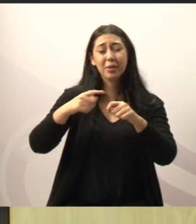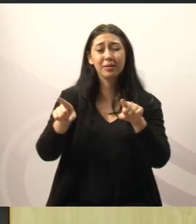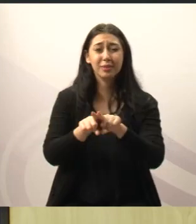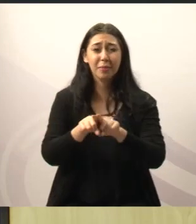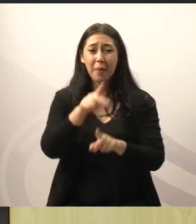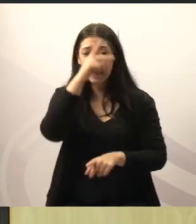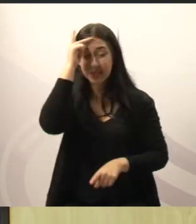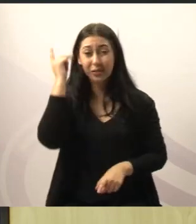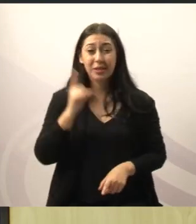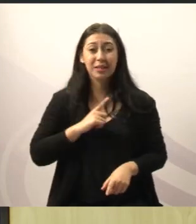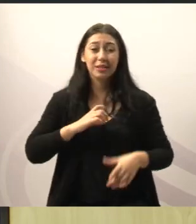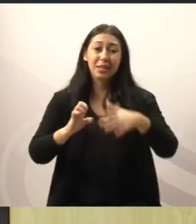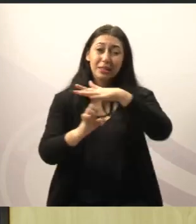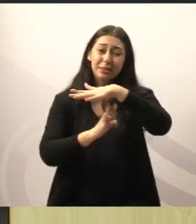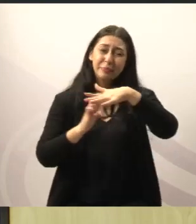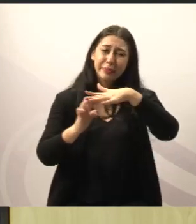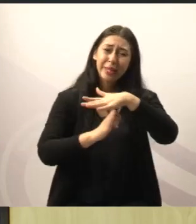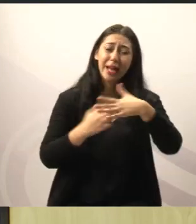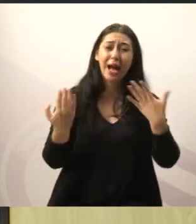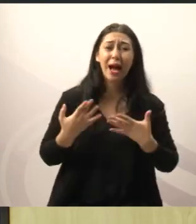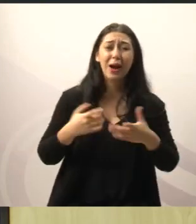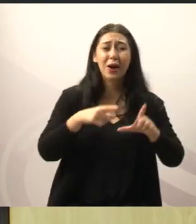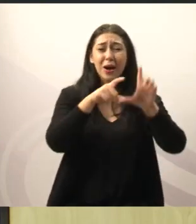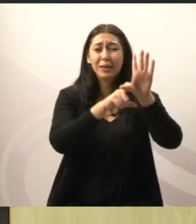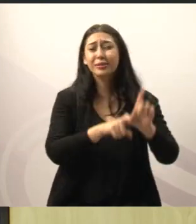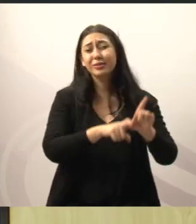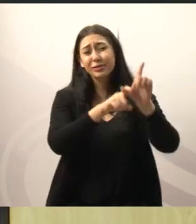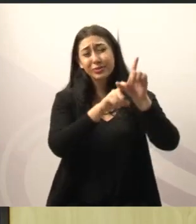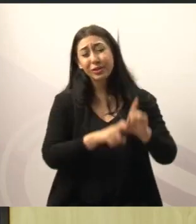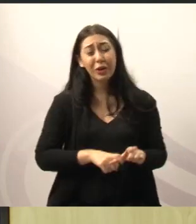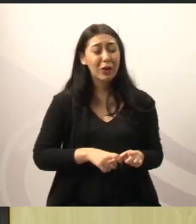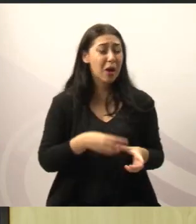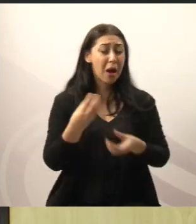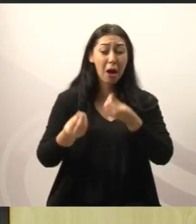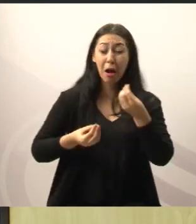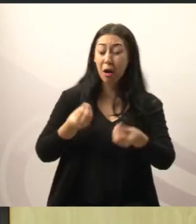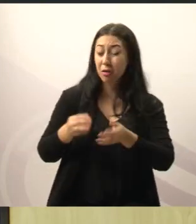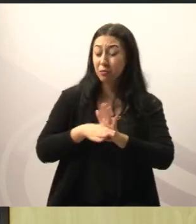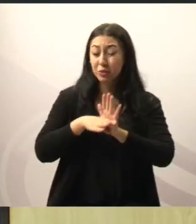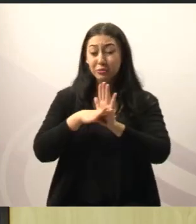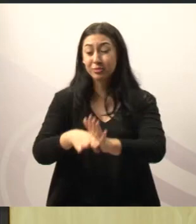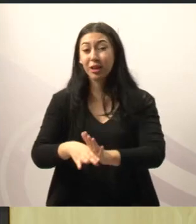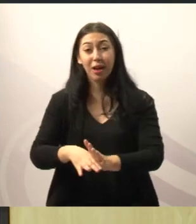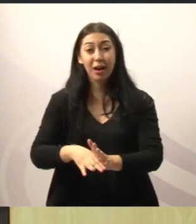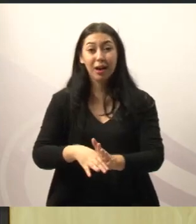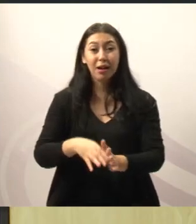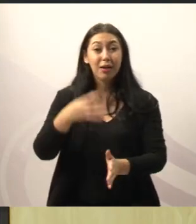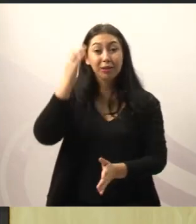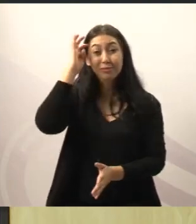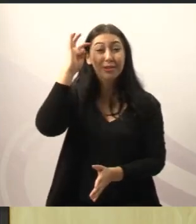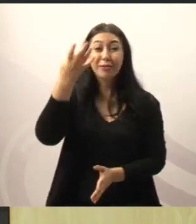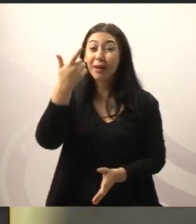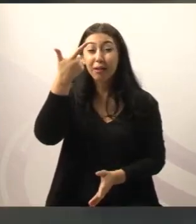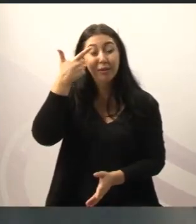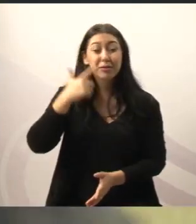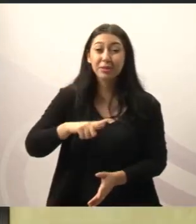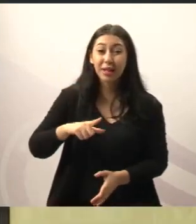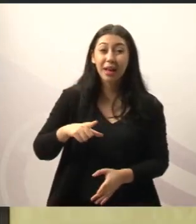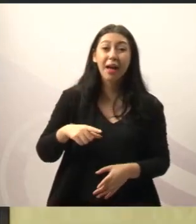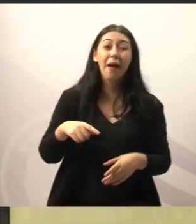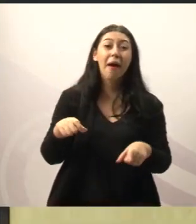microempresários que têm despesas e estão sem nenhuma porta de entrada para minimizar os prejuízos, com grandes riscos de